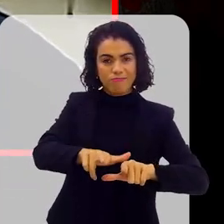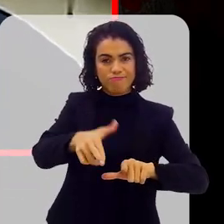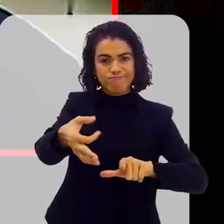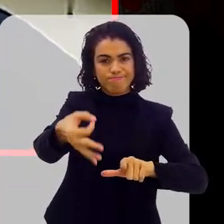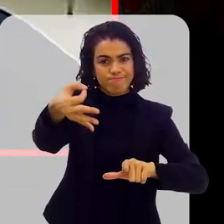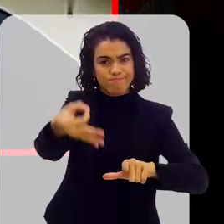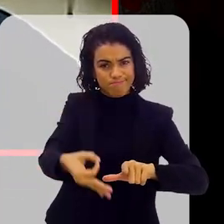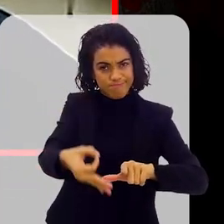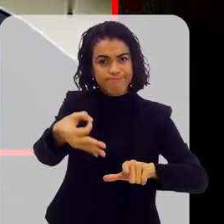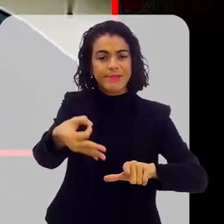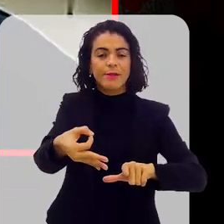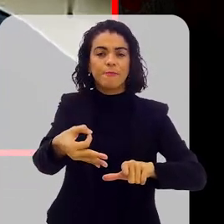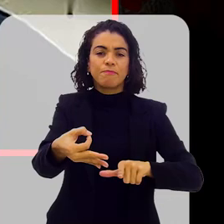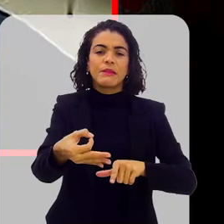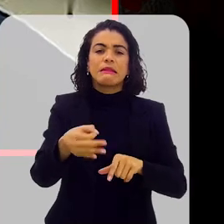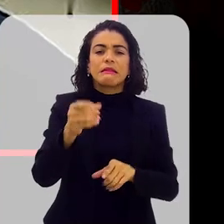resultado